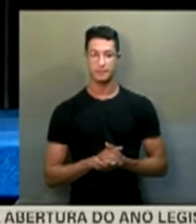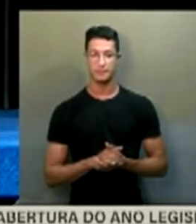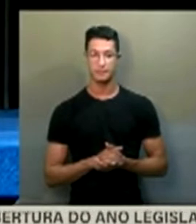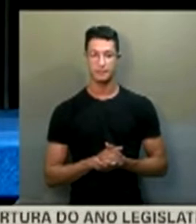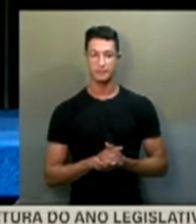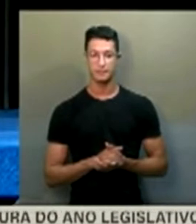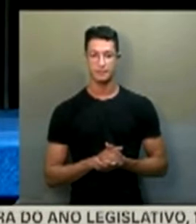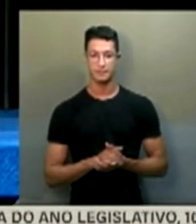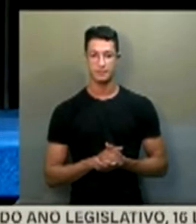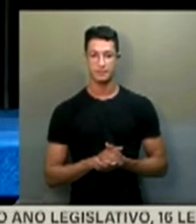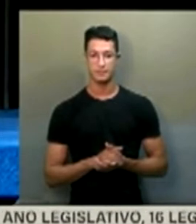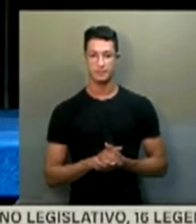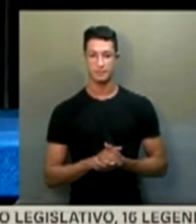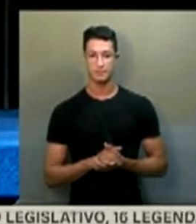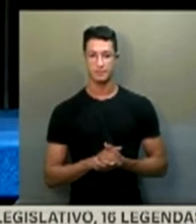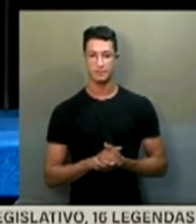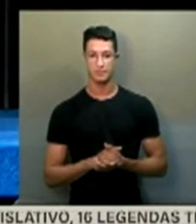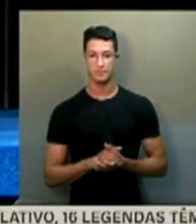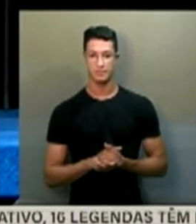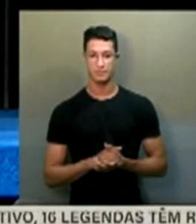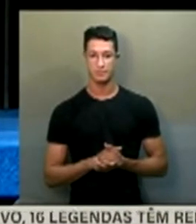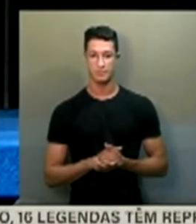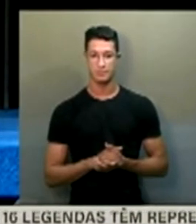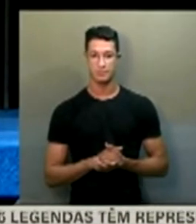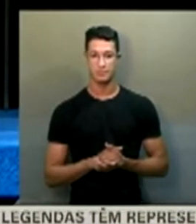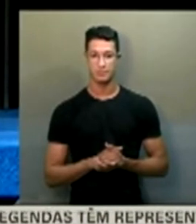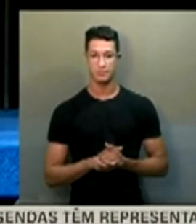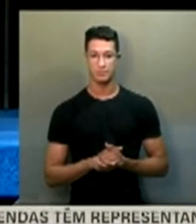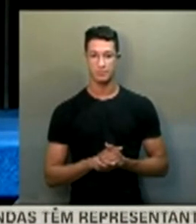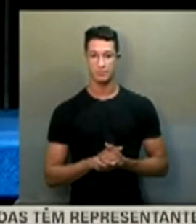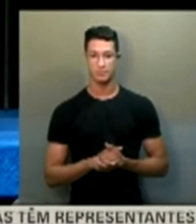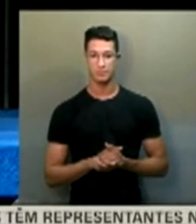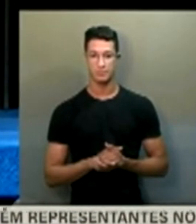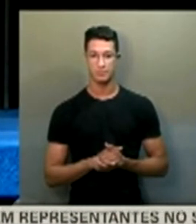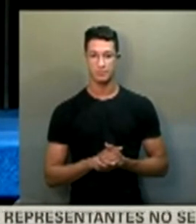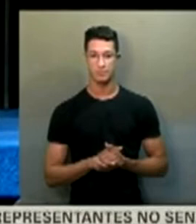Tá indo bem. Não inventa? Você parece o Lázaro?